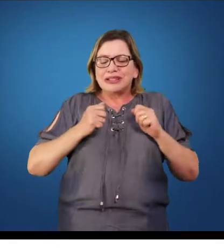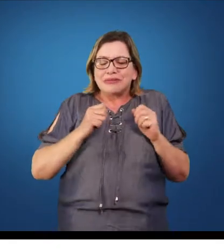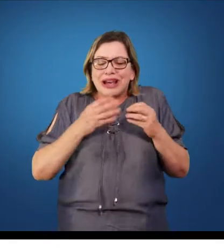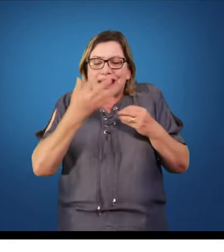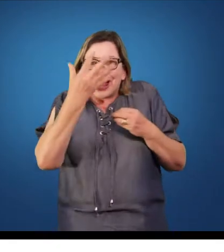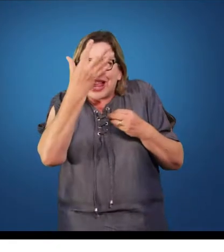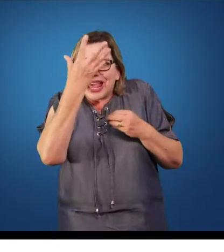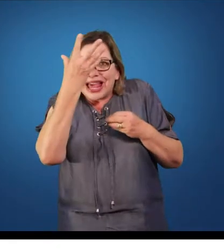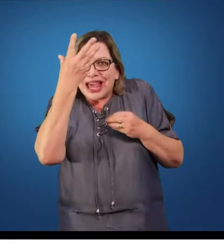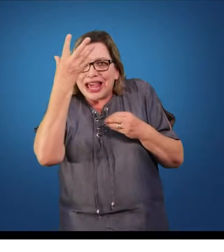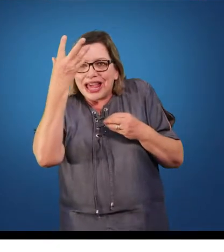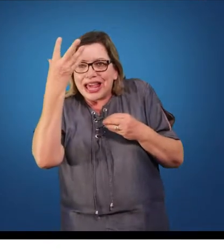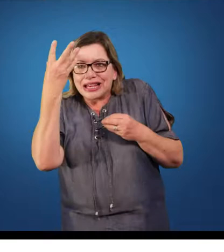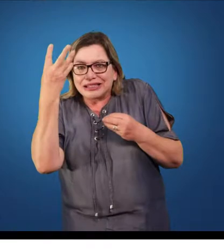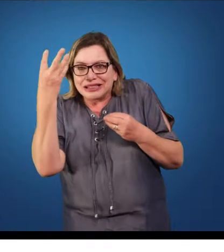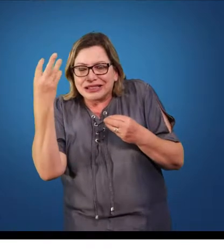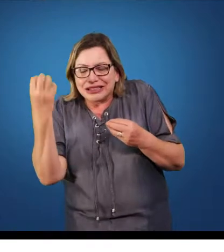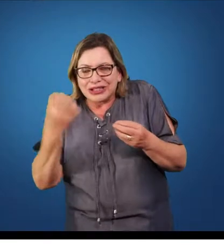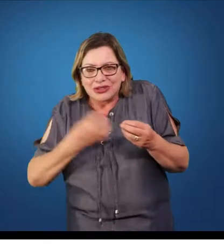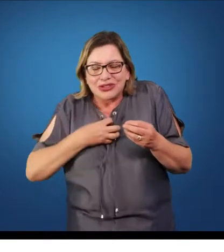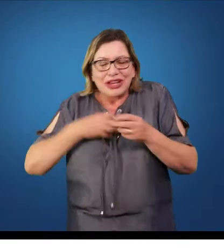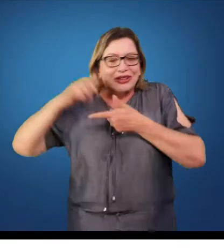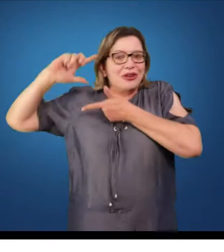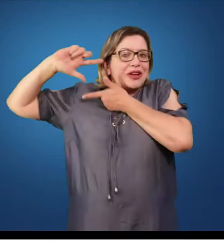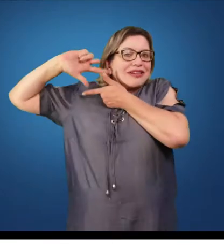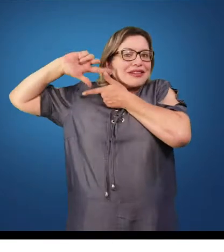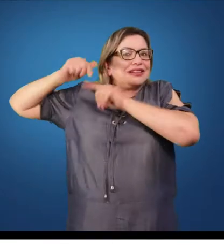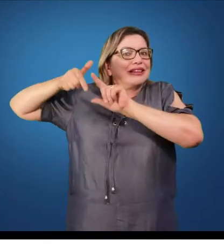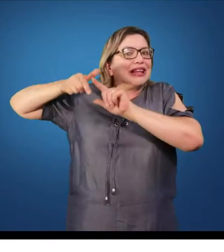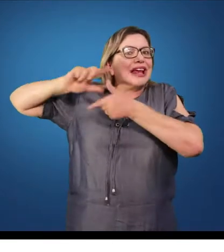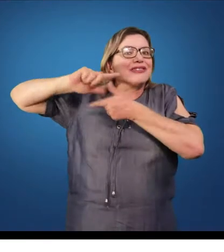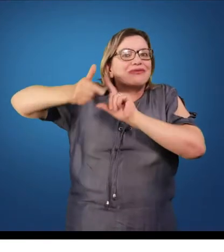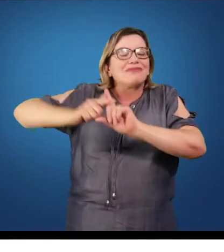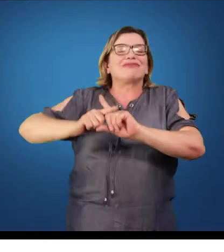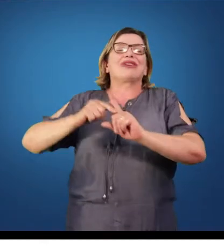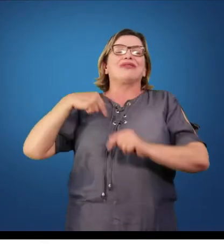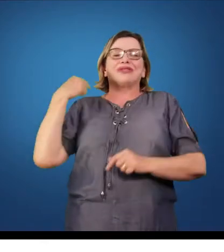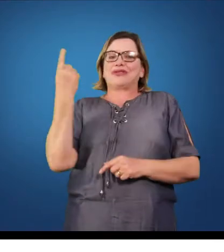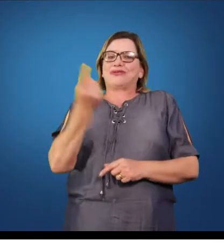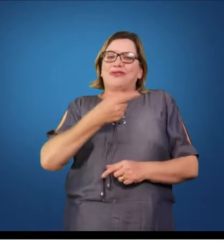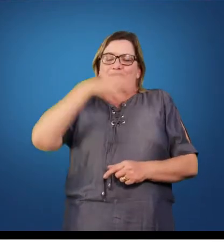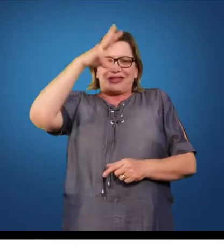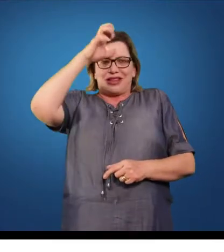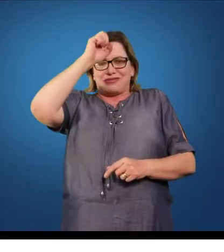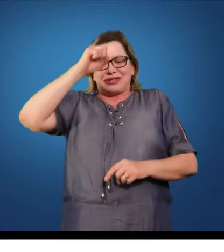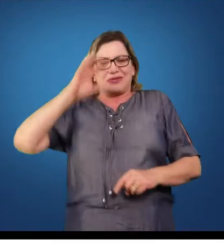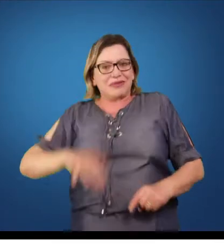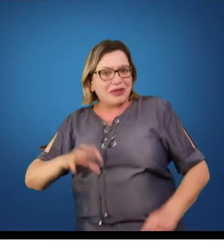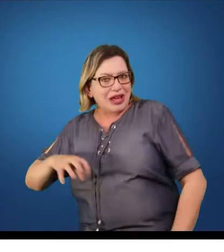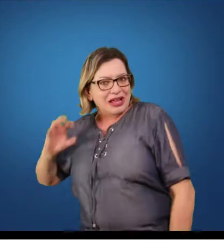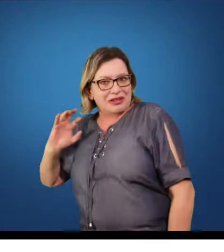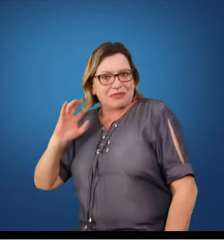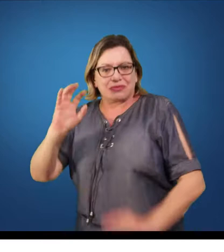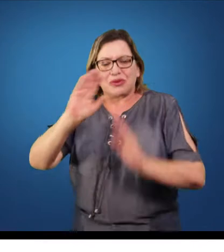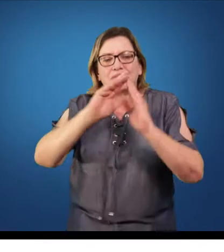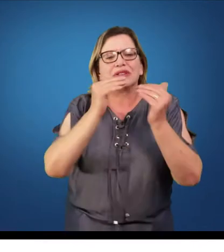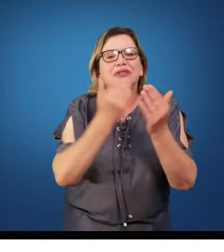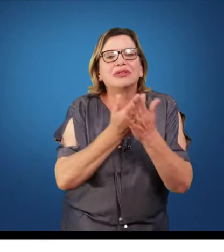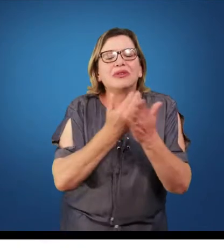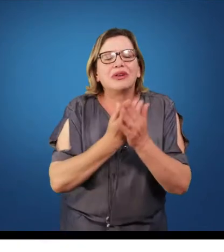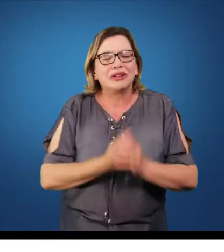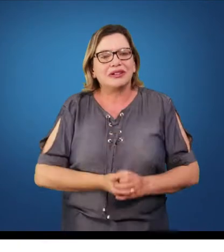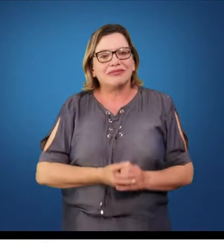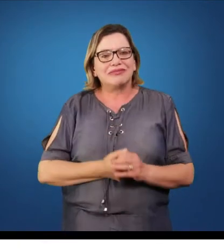Tentaremos fugir da maneira tradicional que vocês aprenderam handebol na escola. Quem me dá um